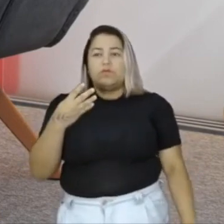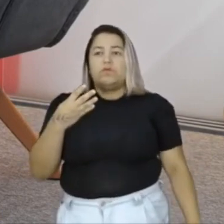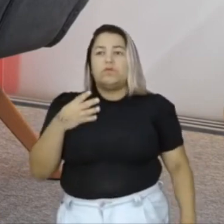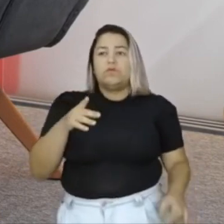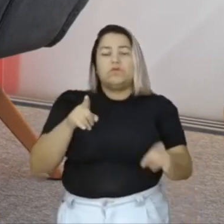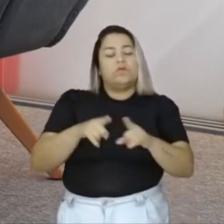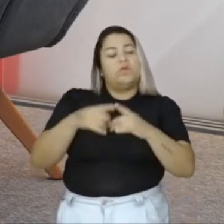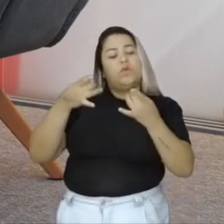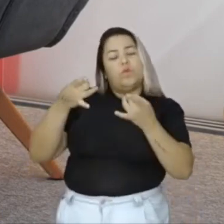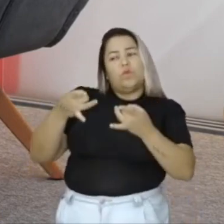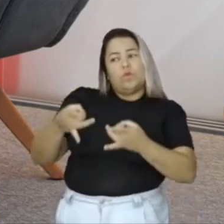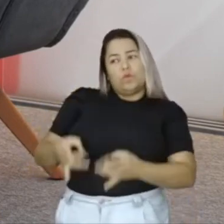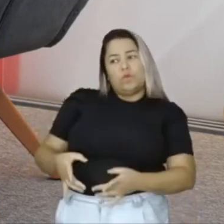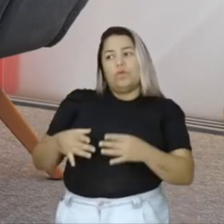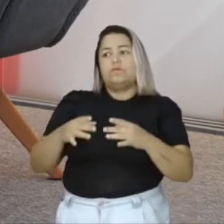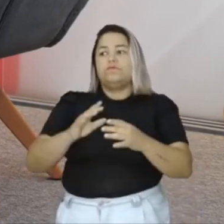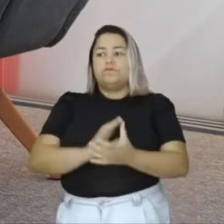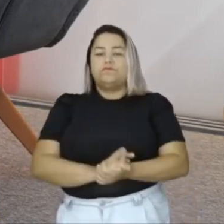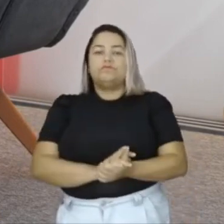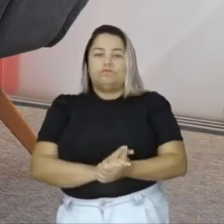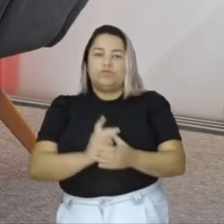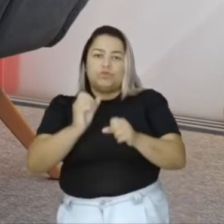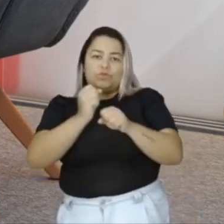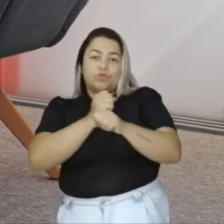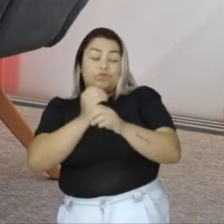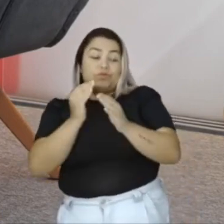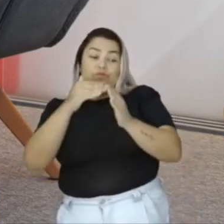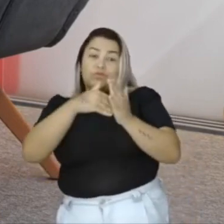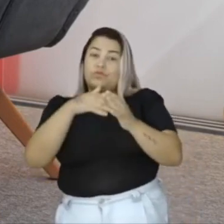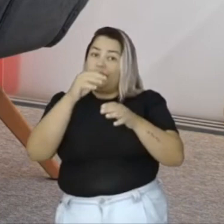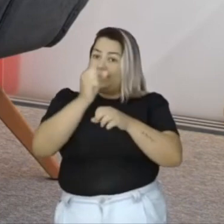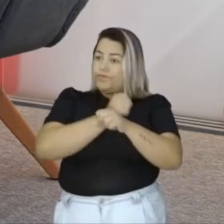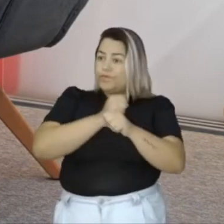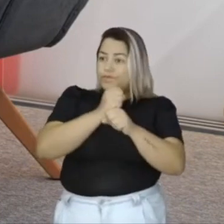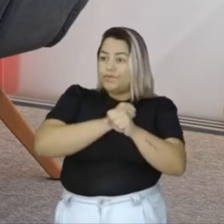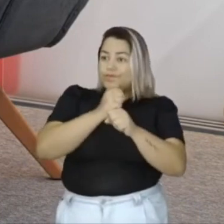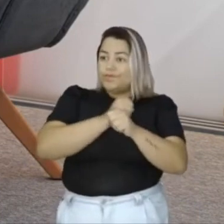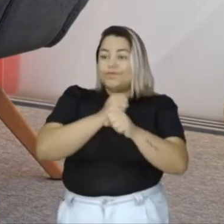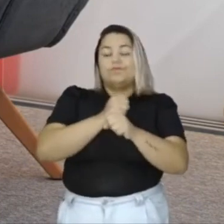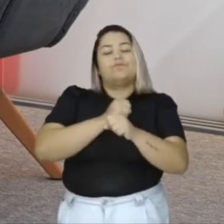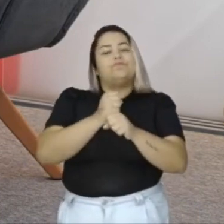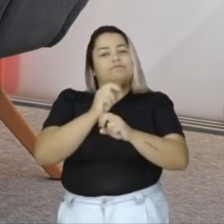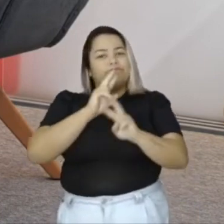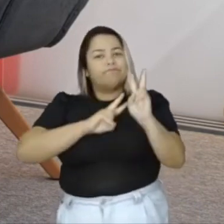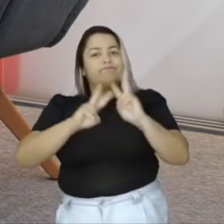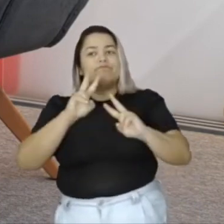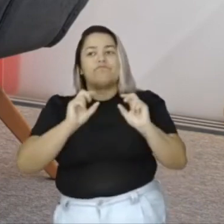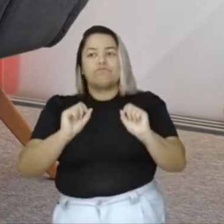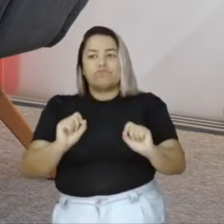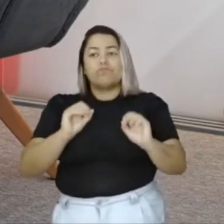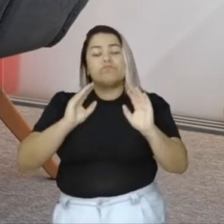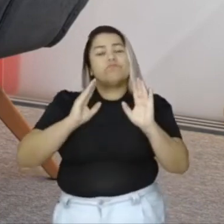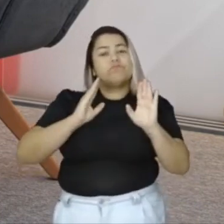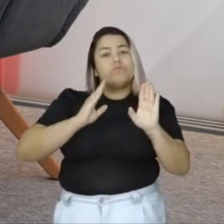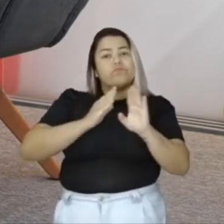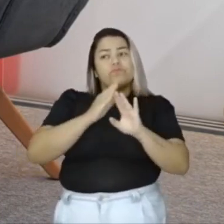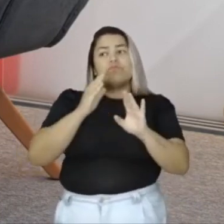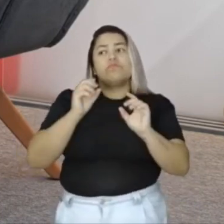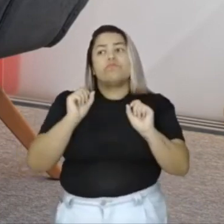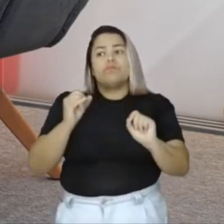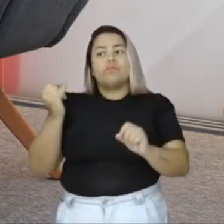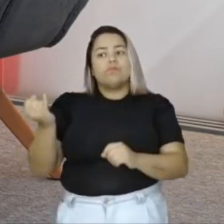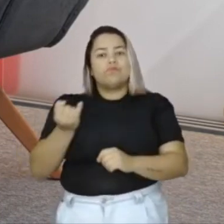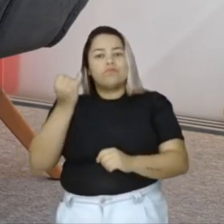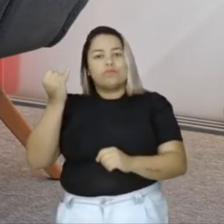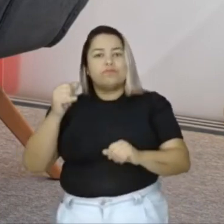muito abandono e desmonte nos últimos anos, né? A gente presenciou isso. Quais as principais mudanças nessa